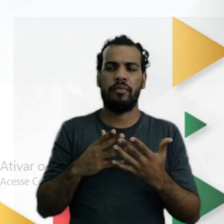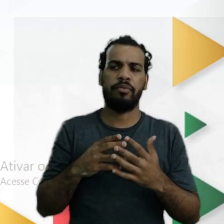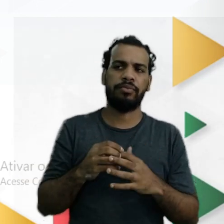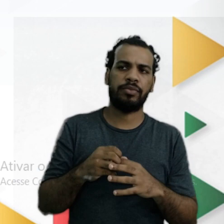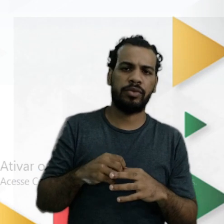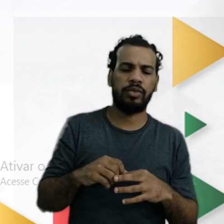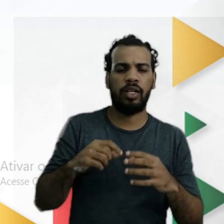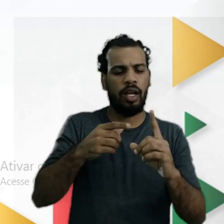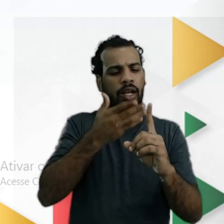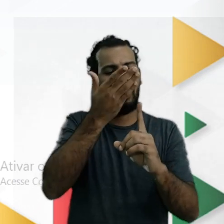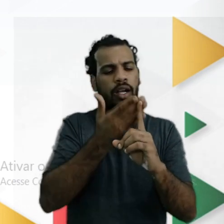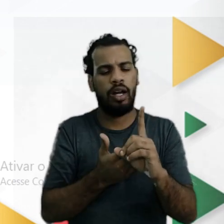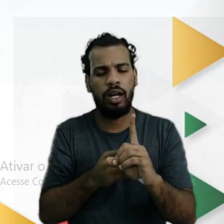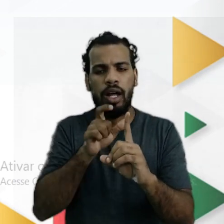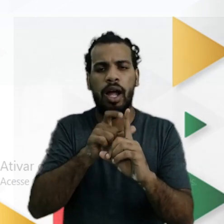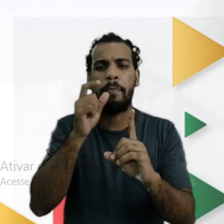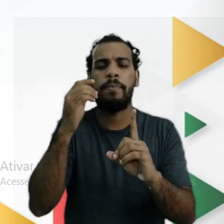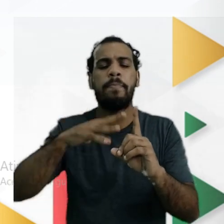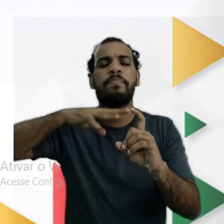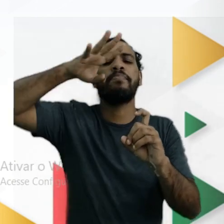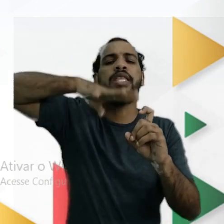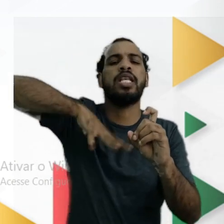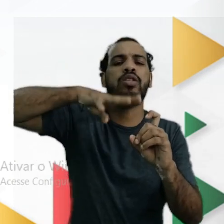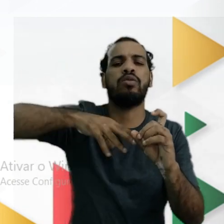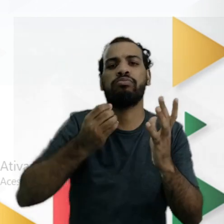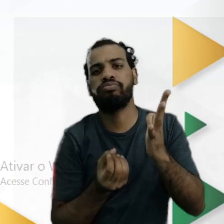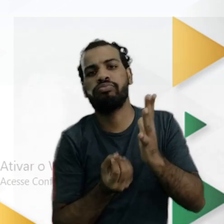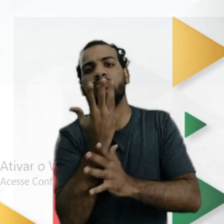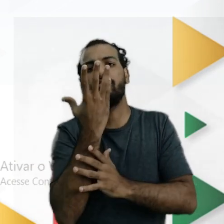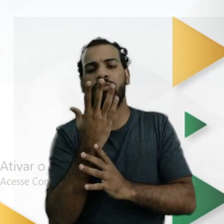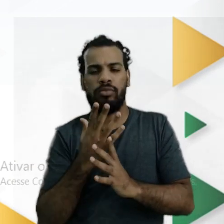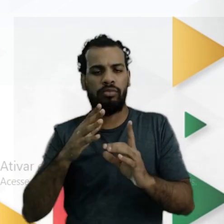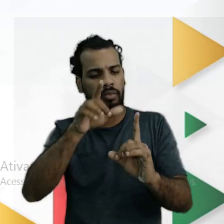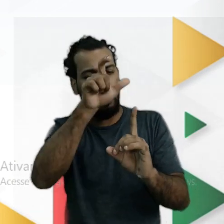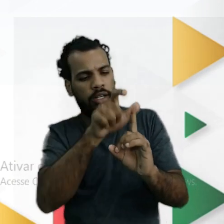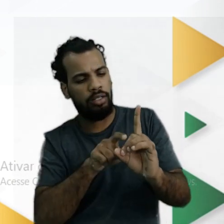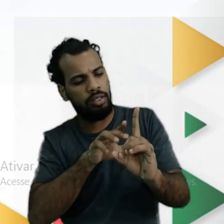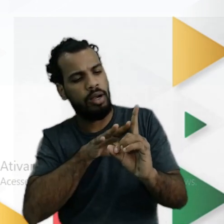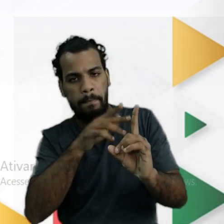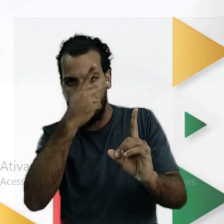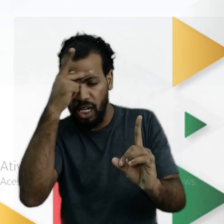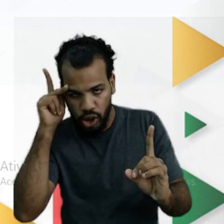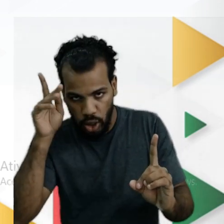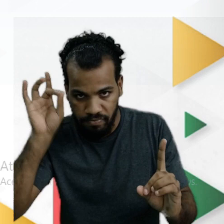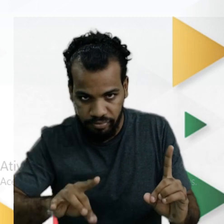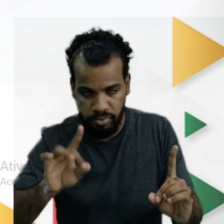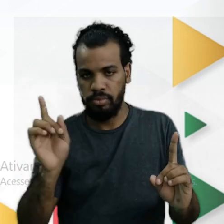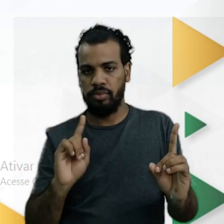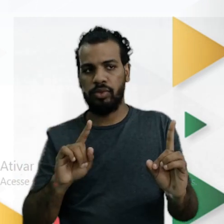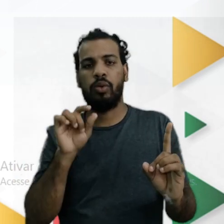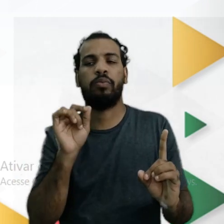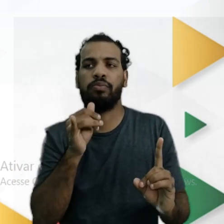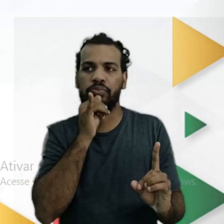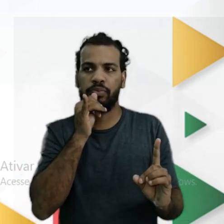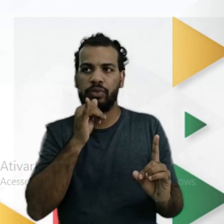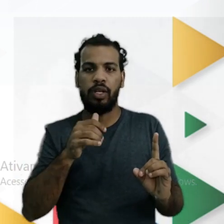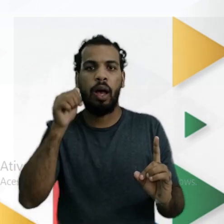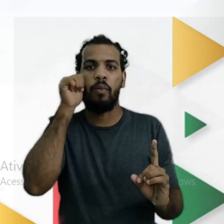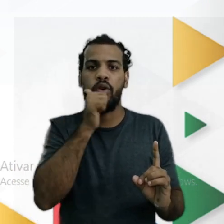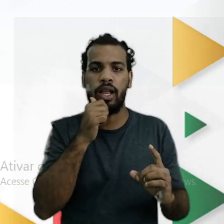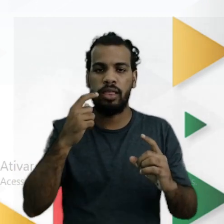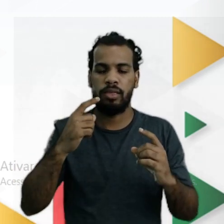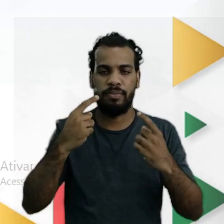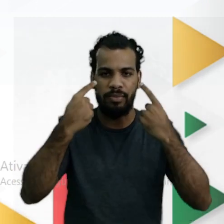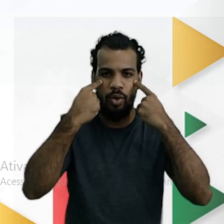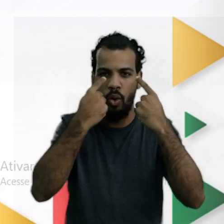elementos míticos que são criados nessas regiões. Eu acho muito interessante, que é uma mulher com 2 olhos de